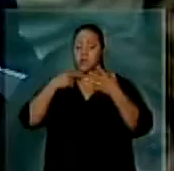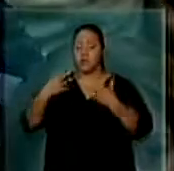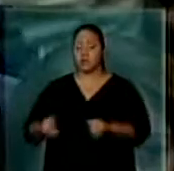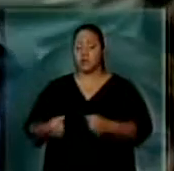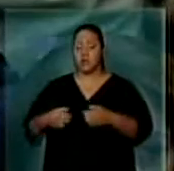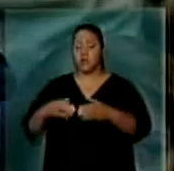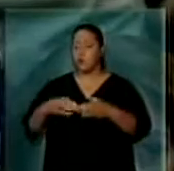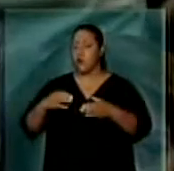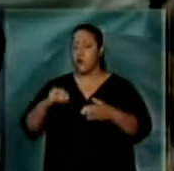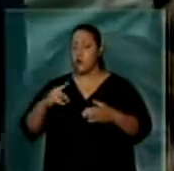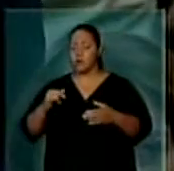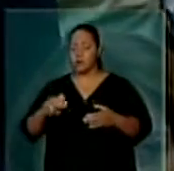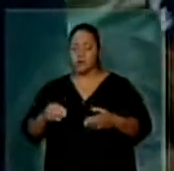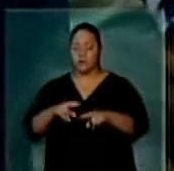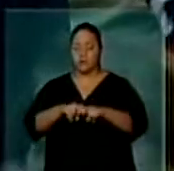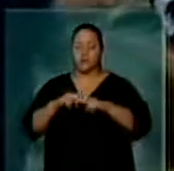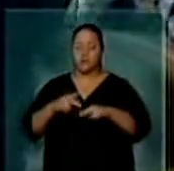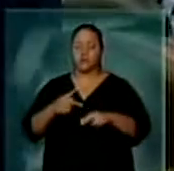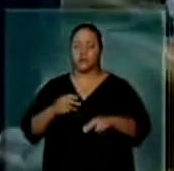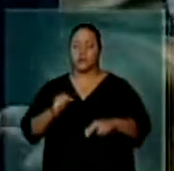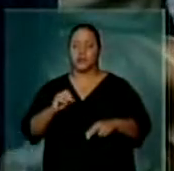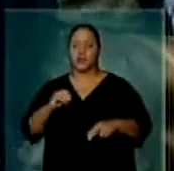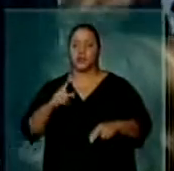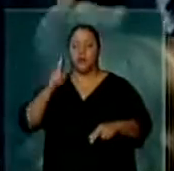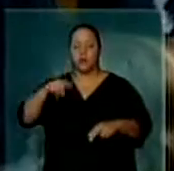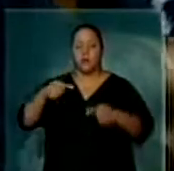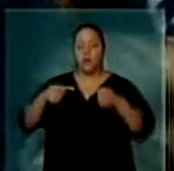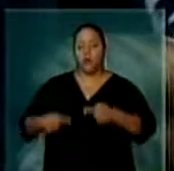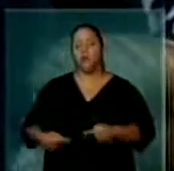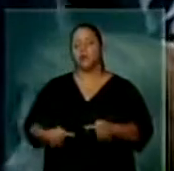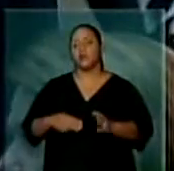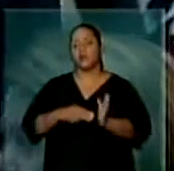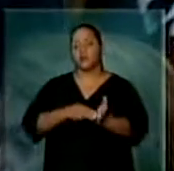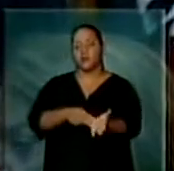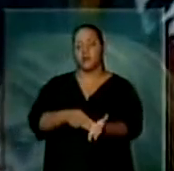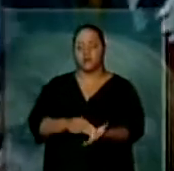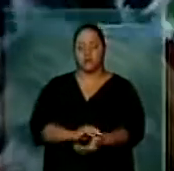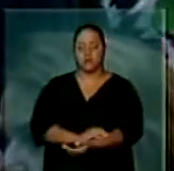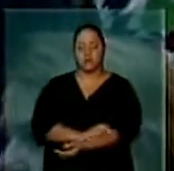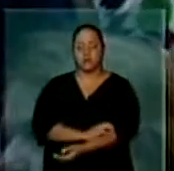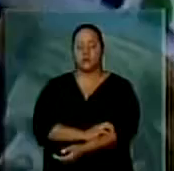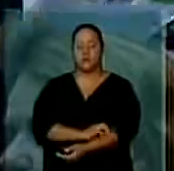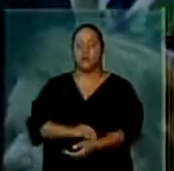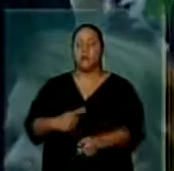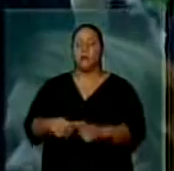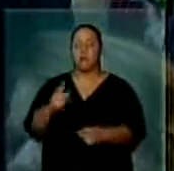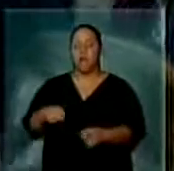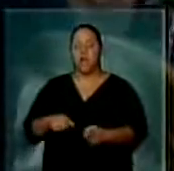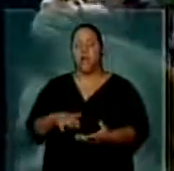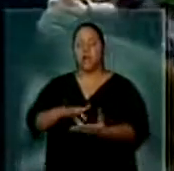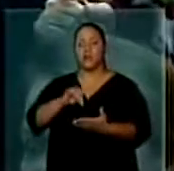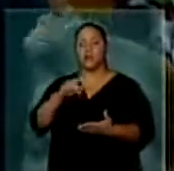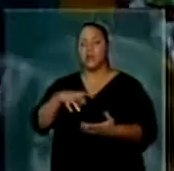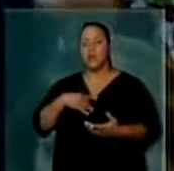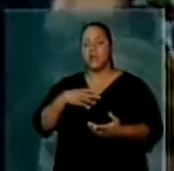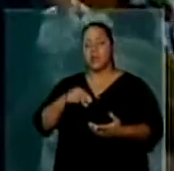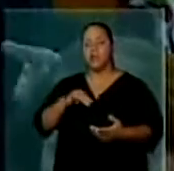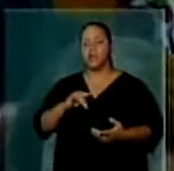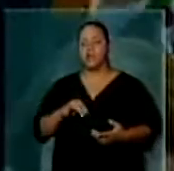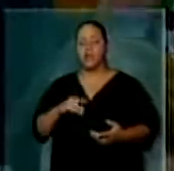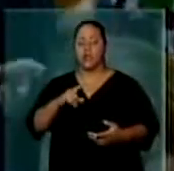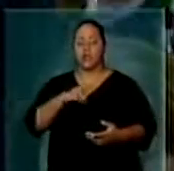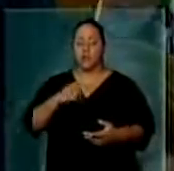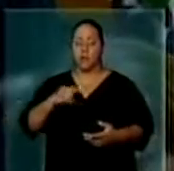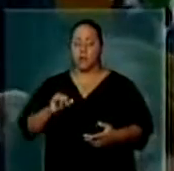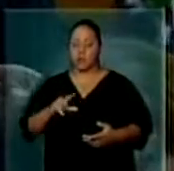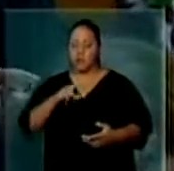isso. Por isso, o pessoal é contra essa moção, porque ela é seletiva e midiática, e o pessoal tem moral